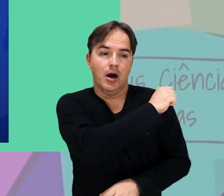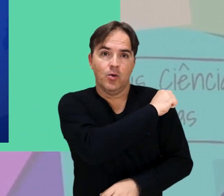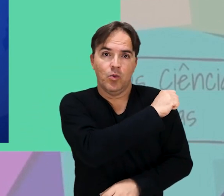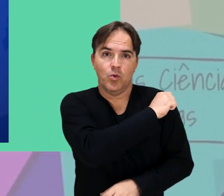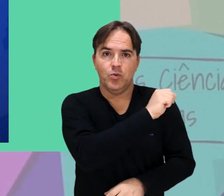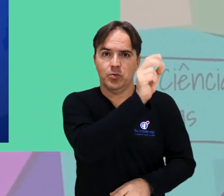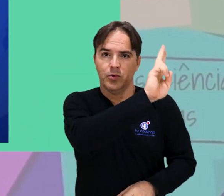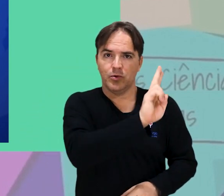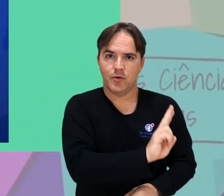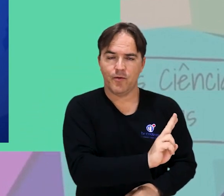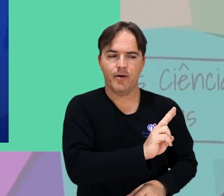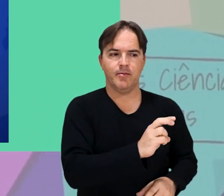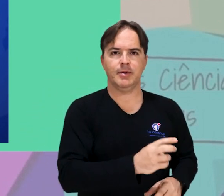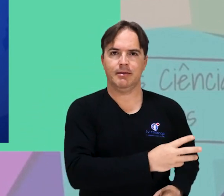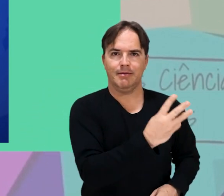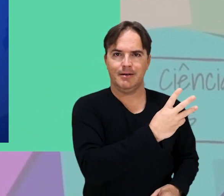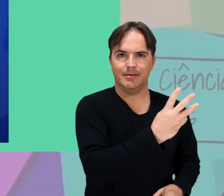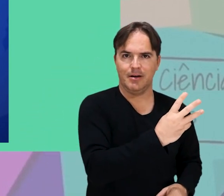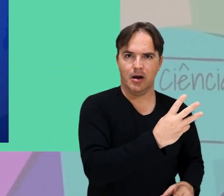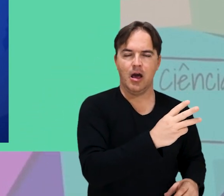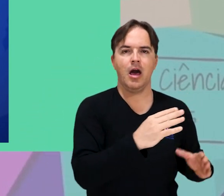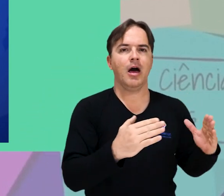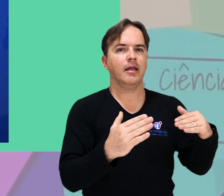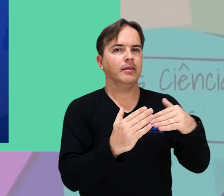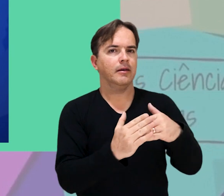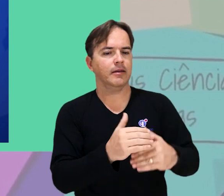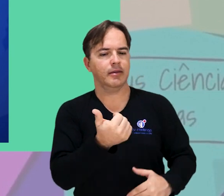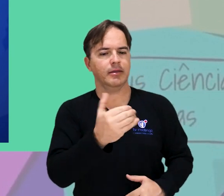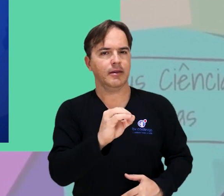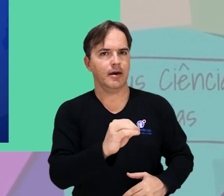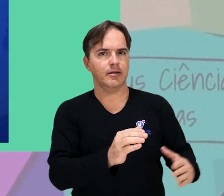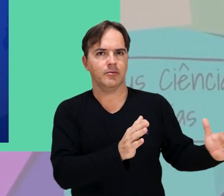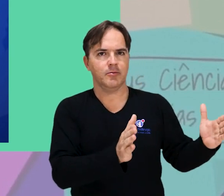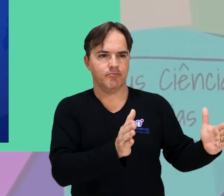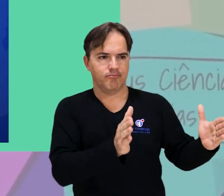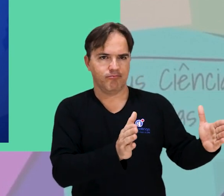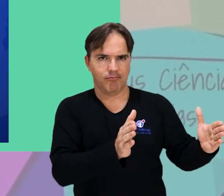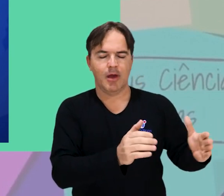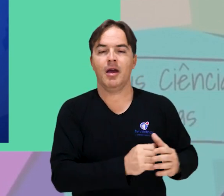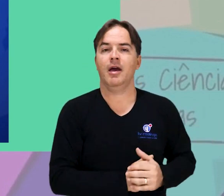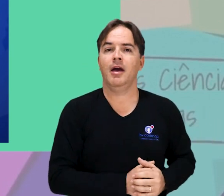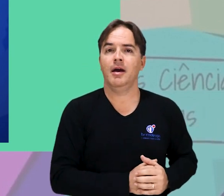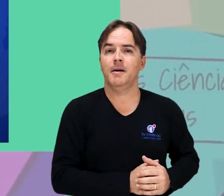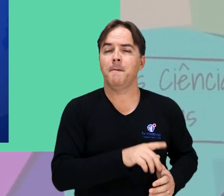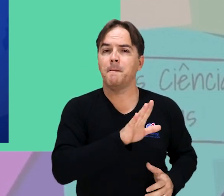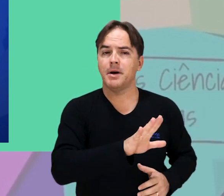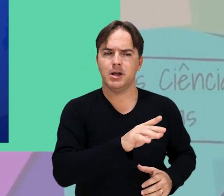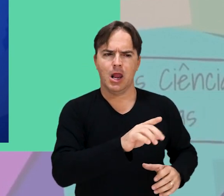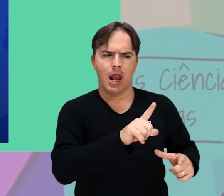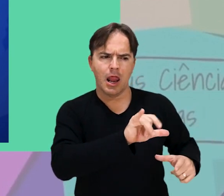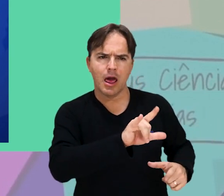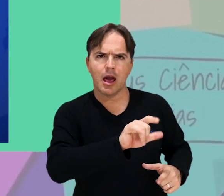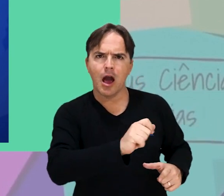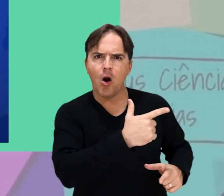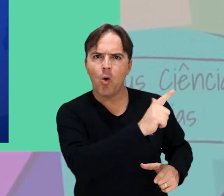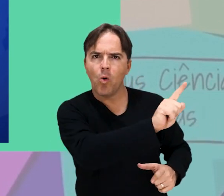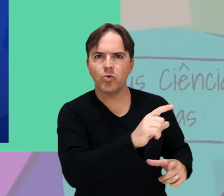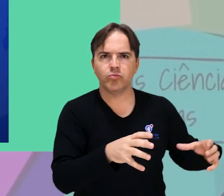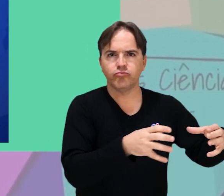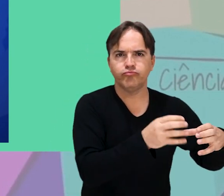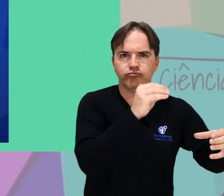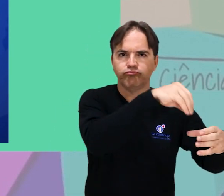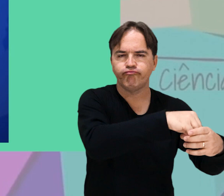matriculados entre o terceiro e o décimo período e que não estejam participando de outra liga os interessados